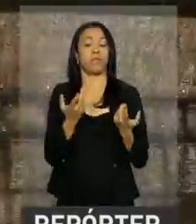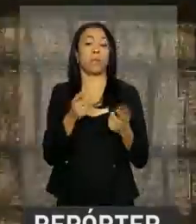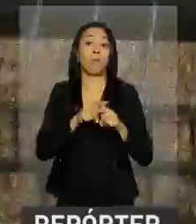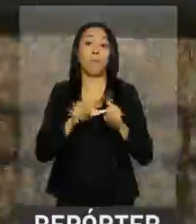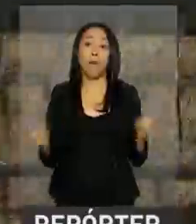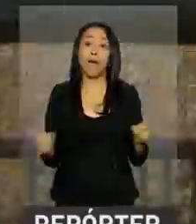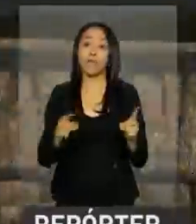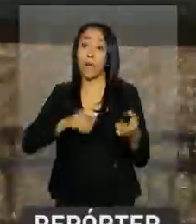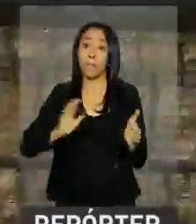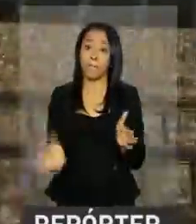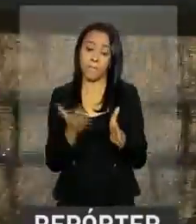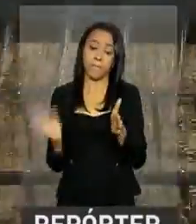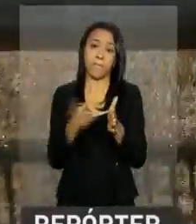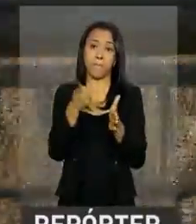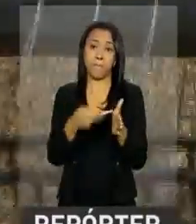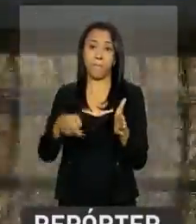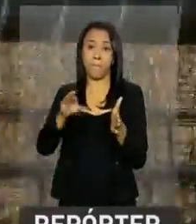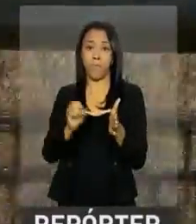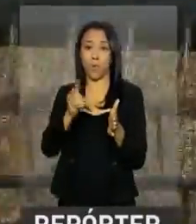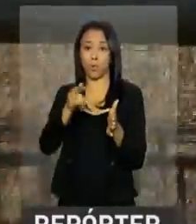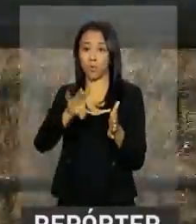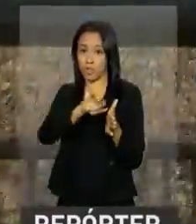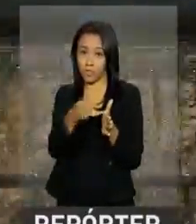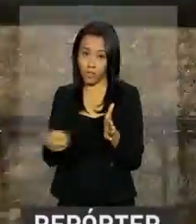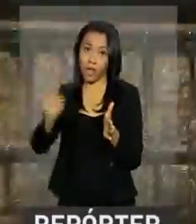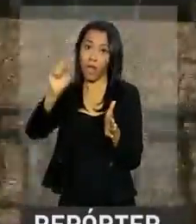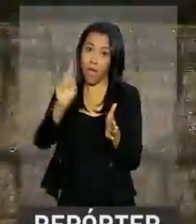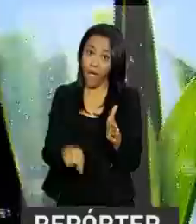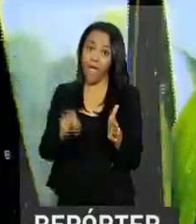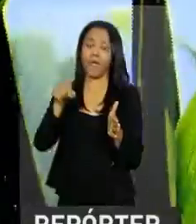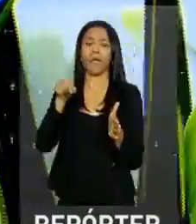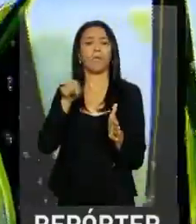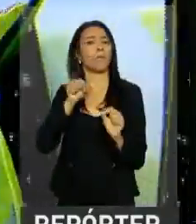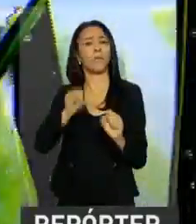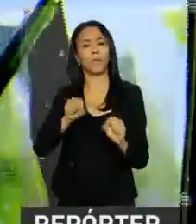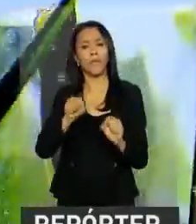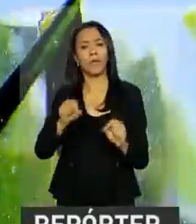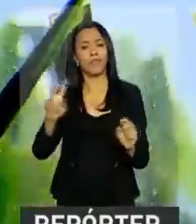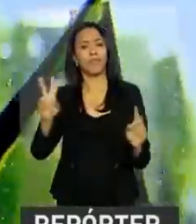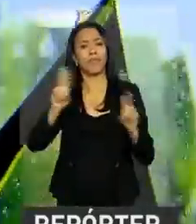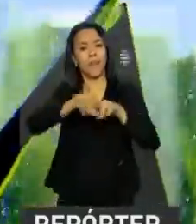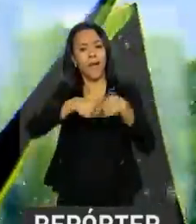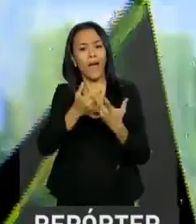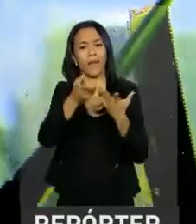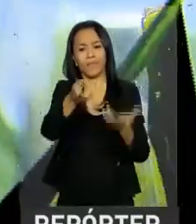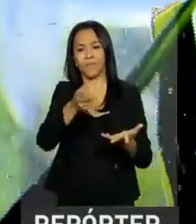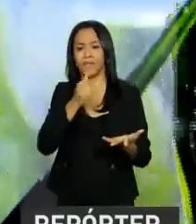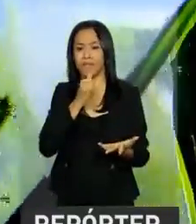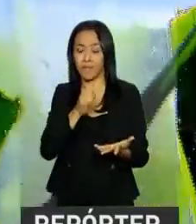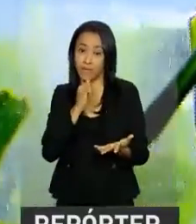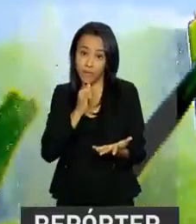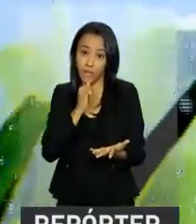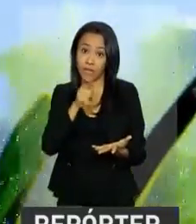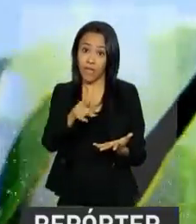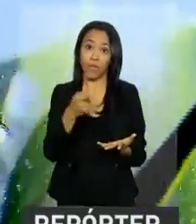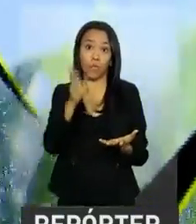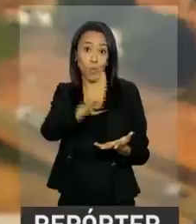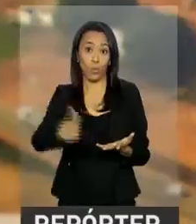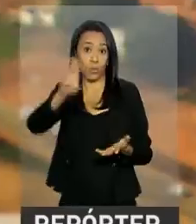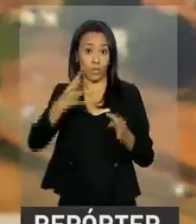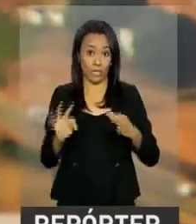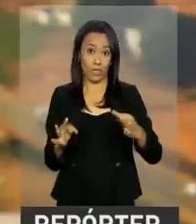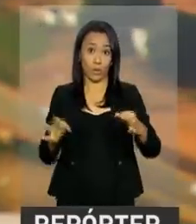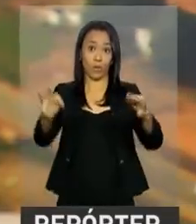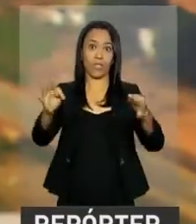da produção se dá principalmente pela maior produtividade, provocada por fatores como incorporação de tecnologias.